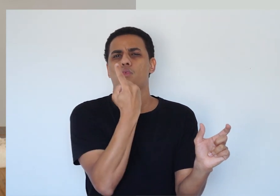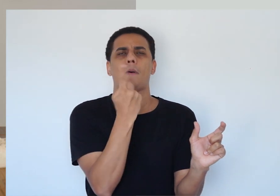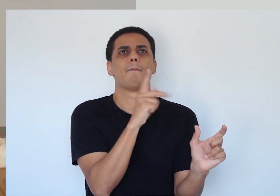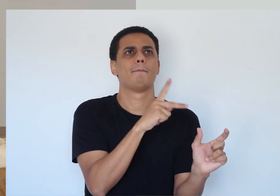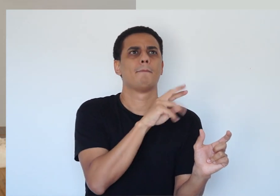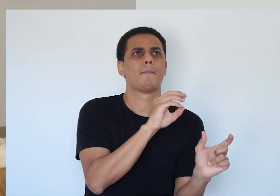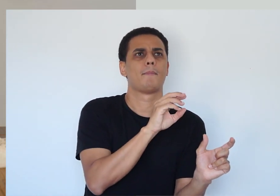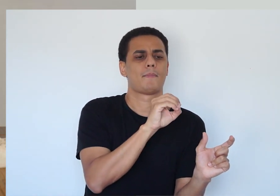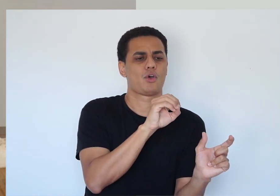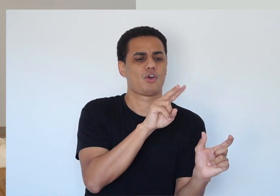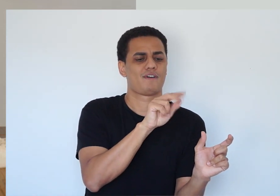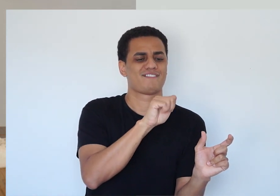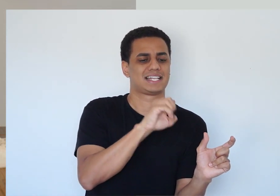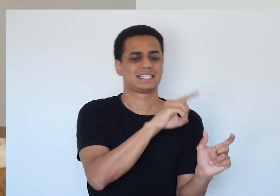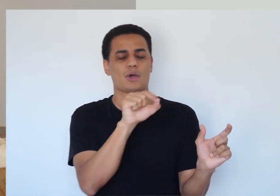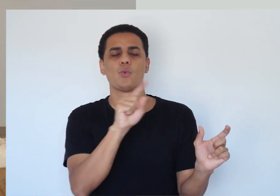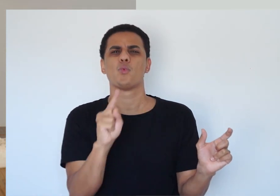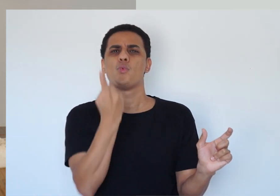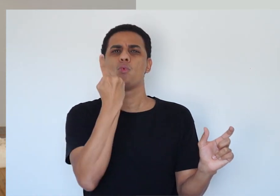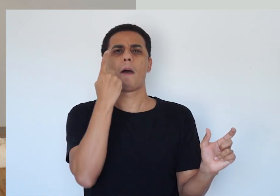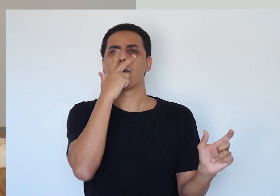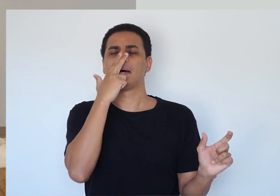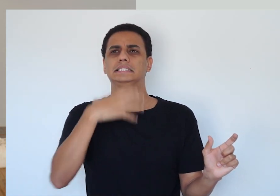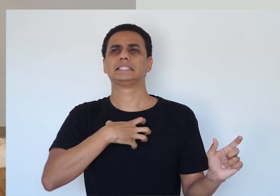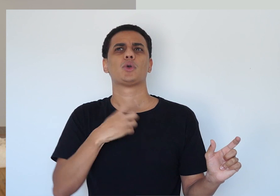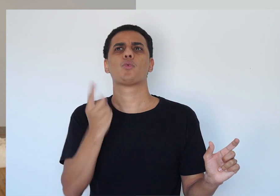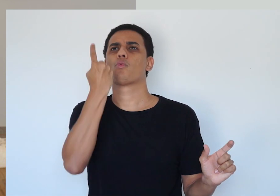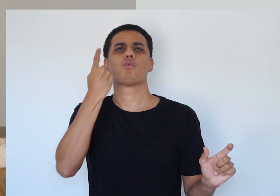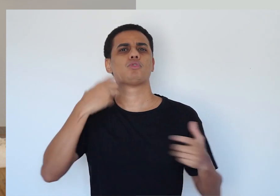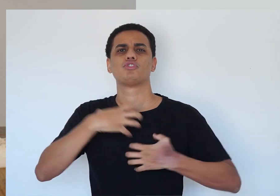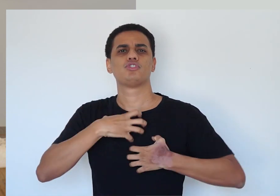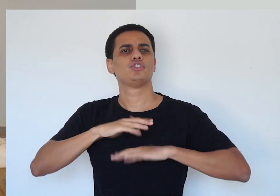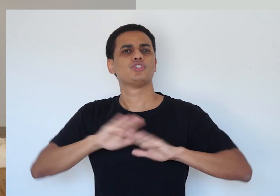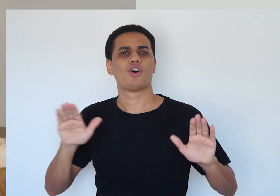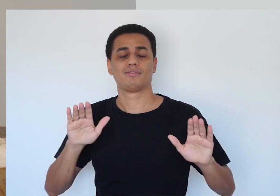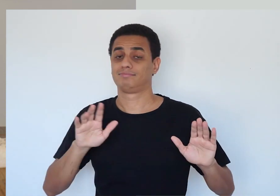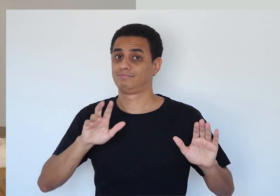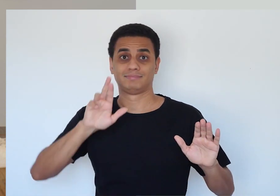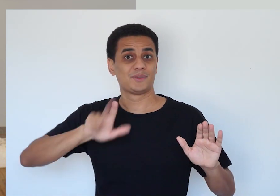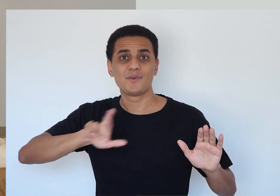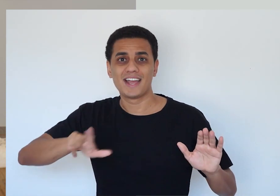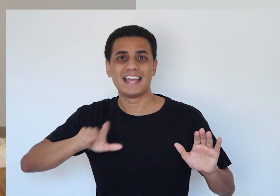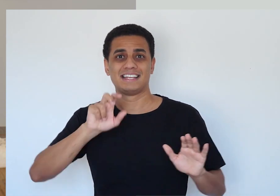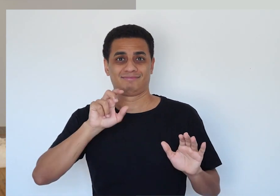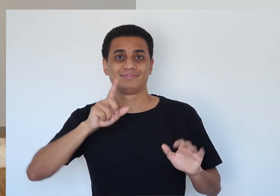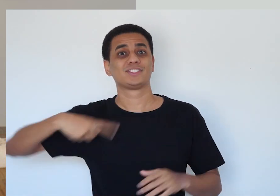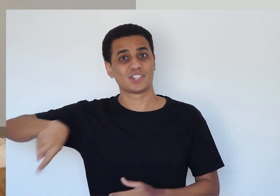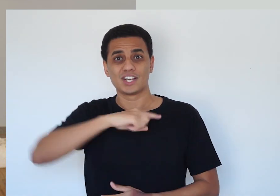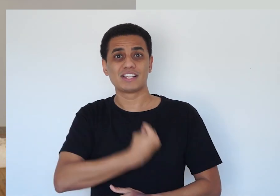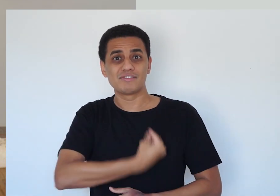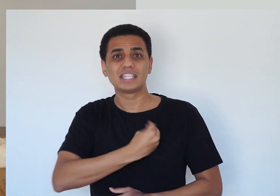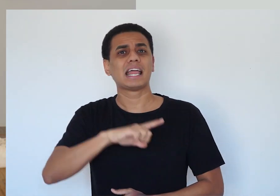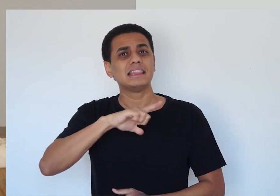na verdade, apresenta-se na nossa vida de variadas maneiras diferentes. Se você olhar para a sua vida, eu para a